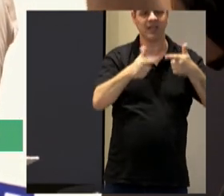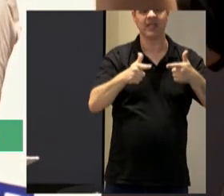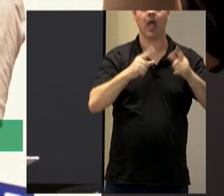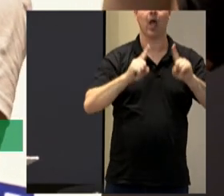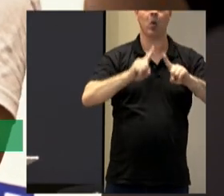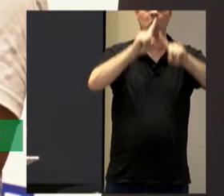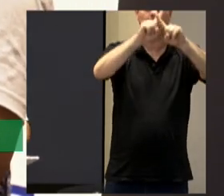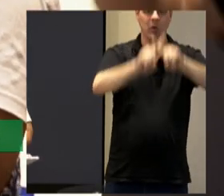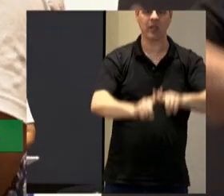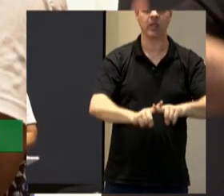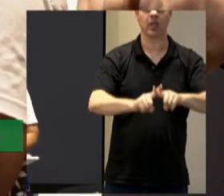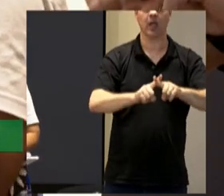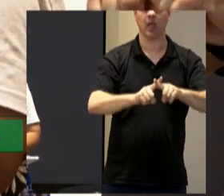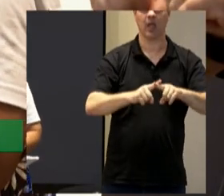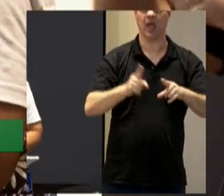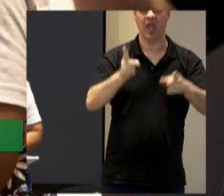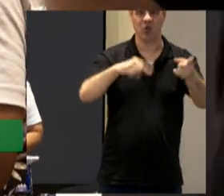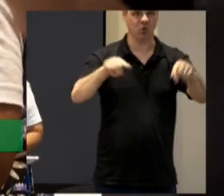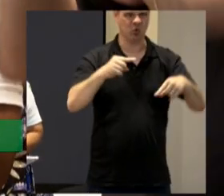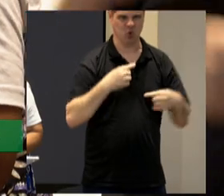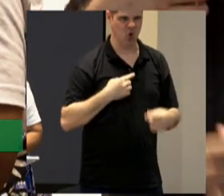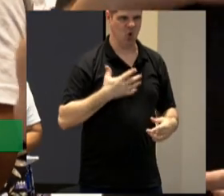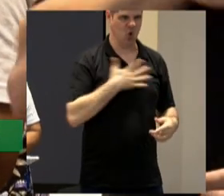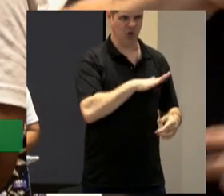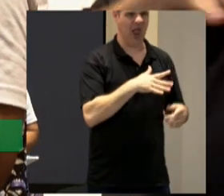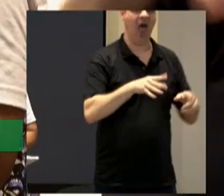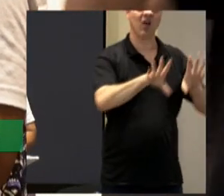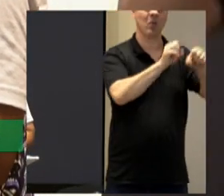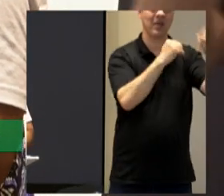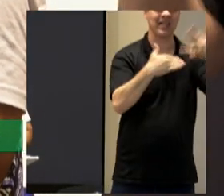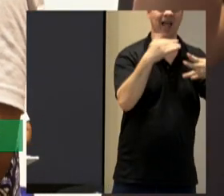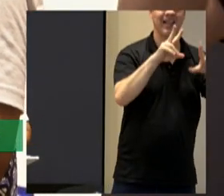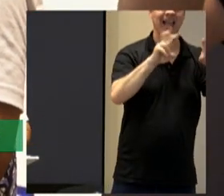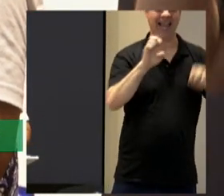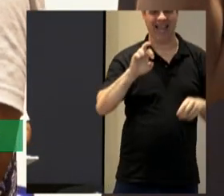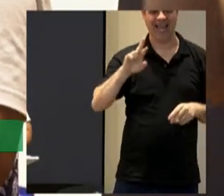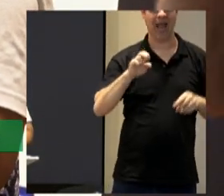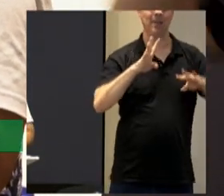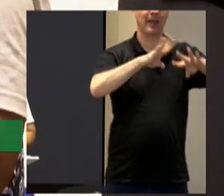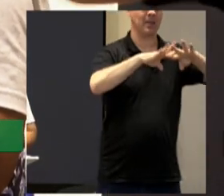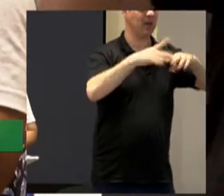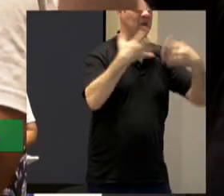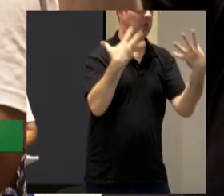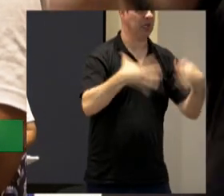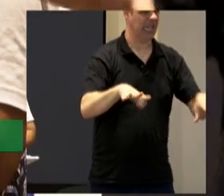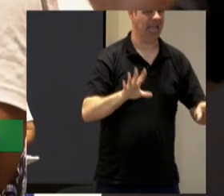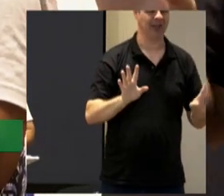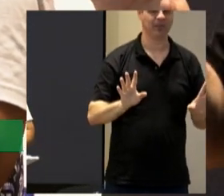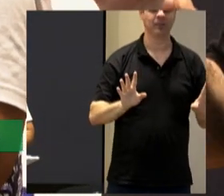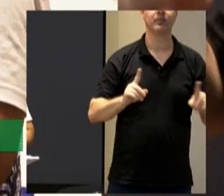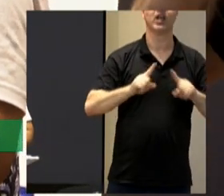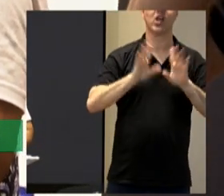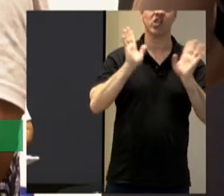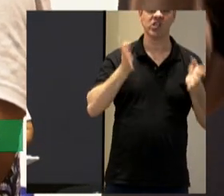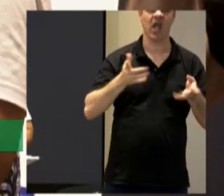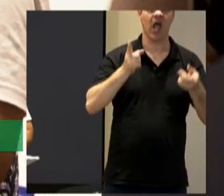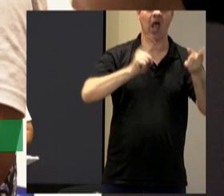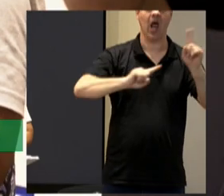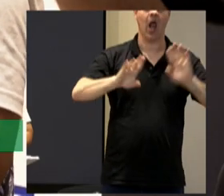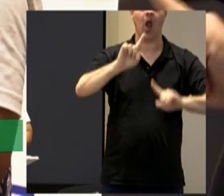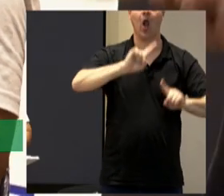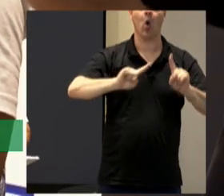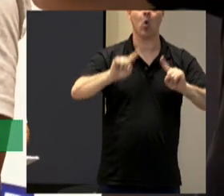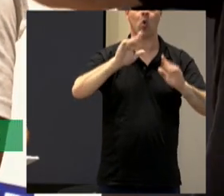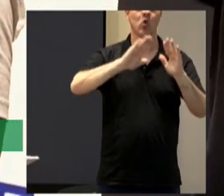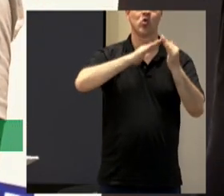vamos indo, e vamos indo. Mas eles me odiaram quando eu cheguei na formação deles. Também disputamos as escolas